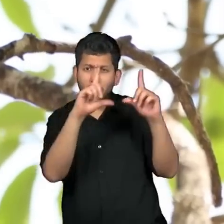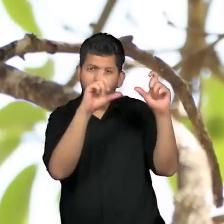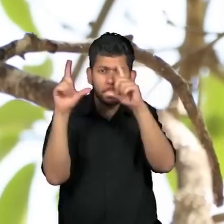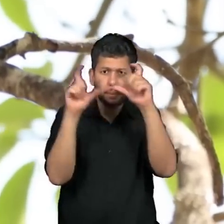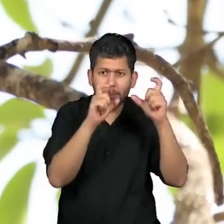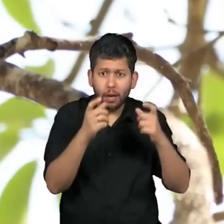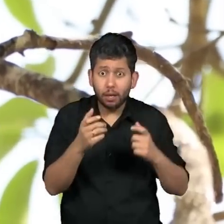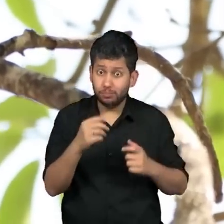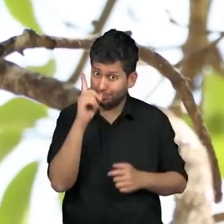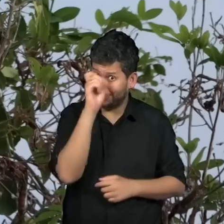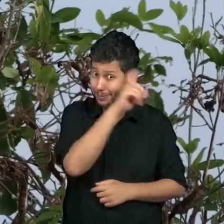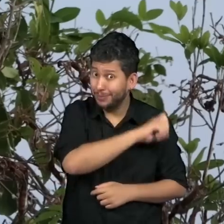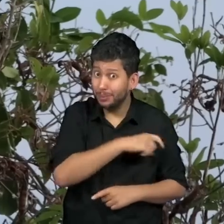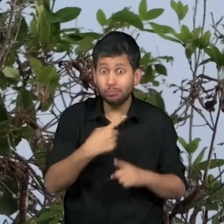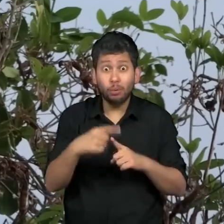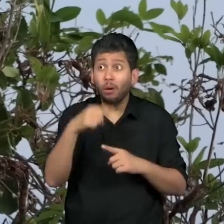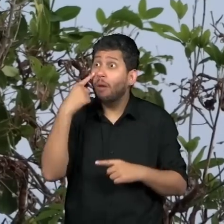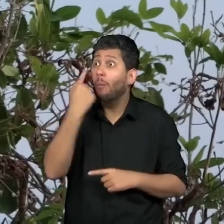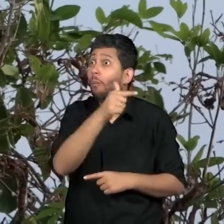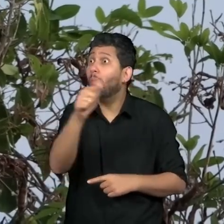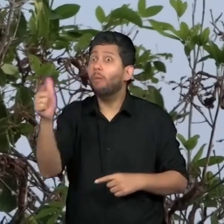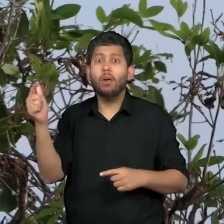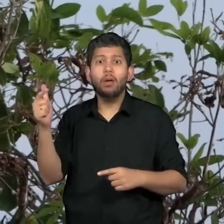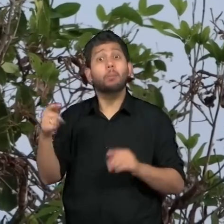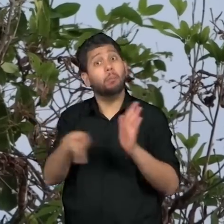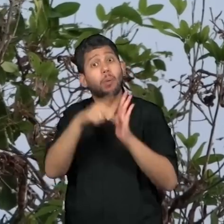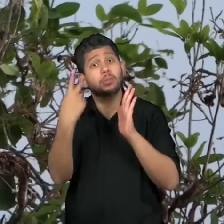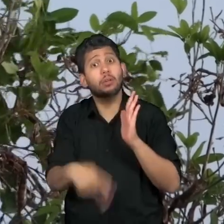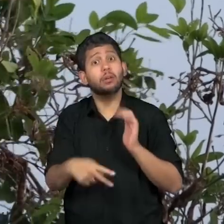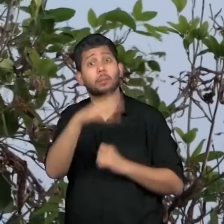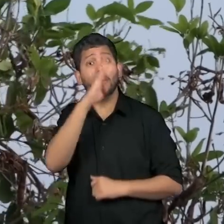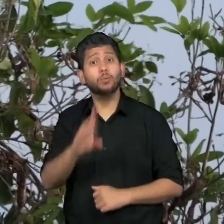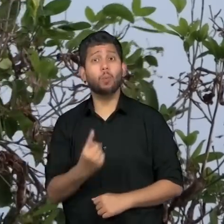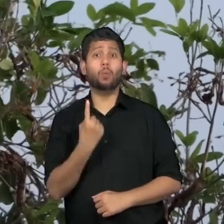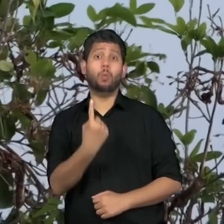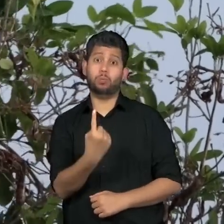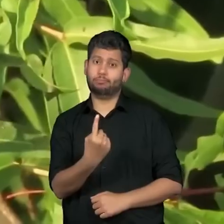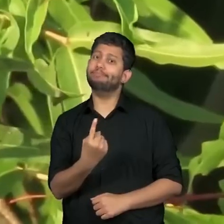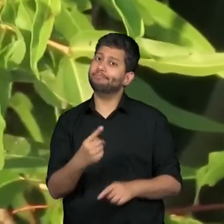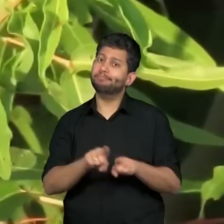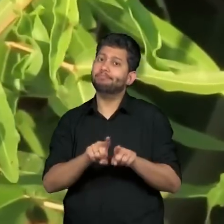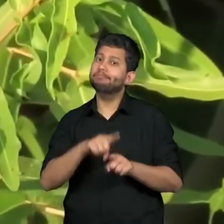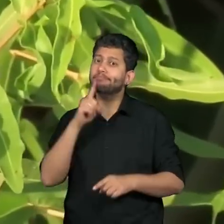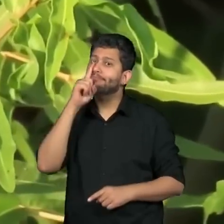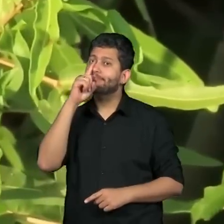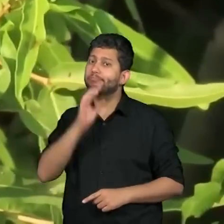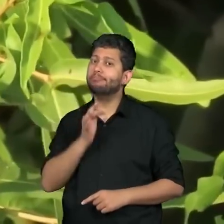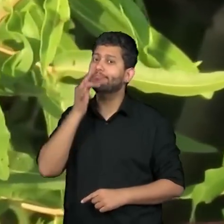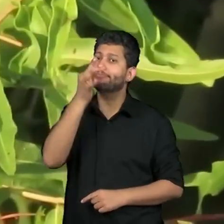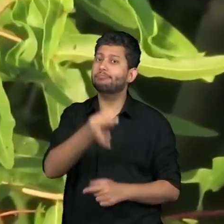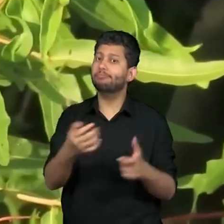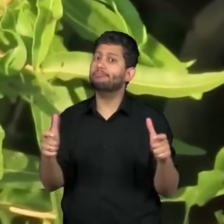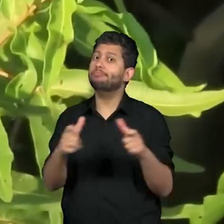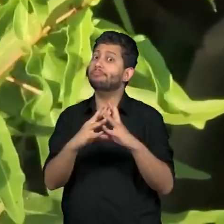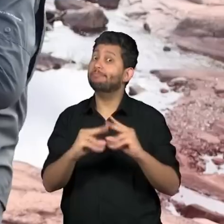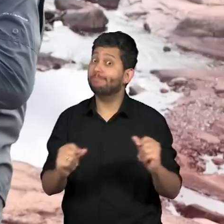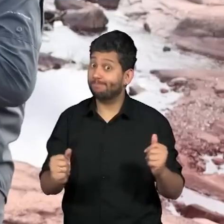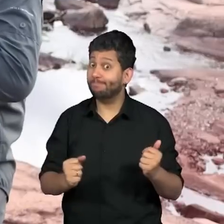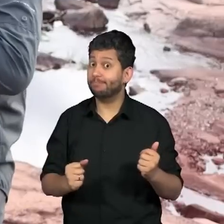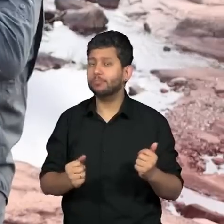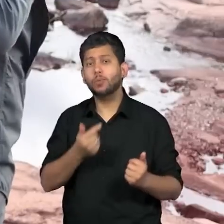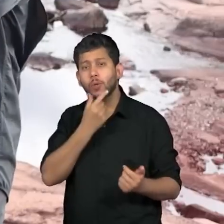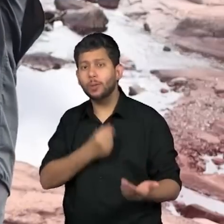muitas vezes raras, exclusivas do Brasil e ameaçadas de desaparecer da natureza,